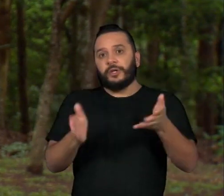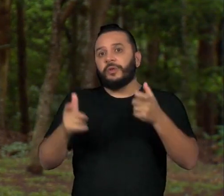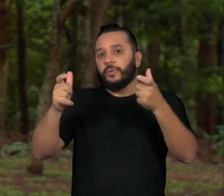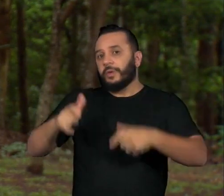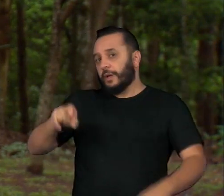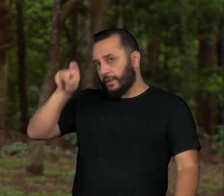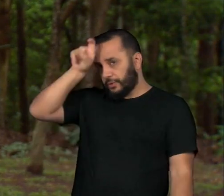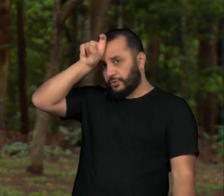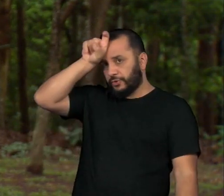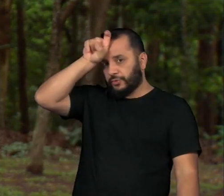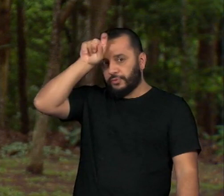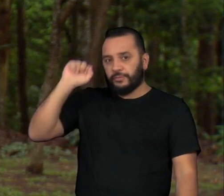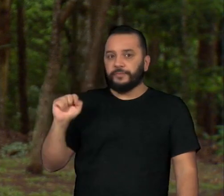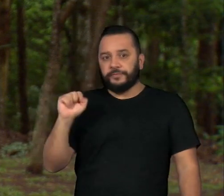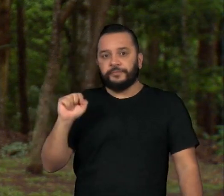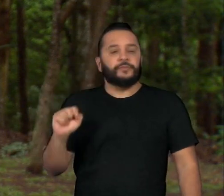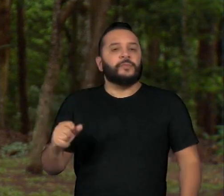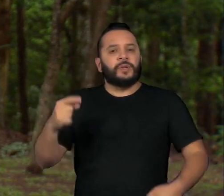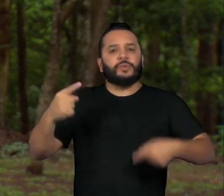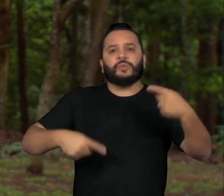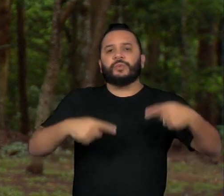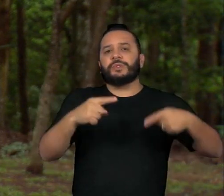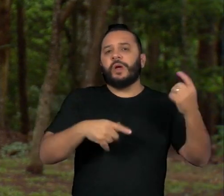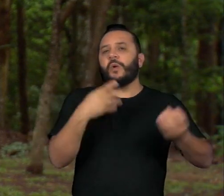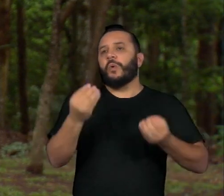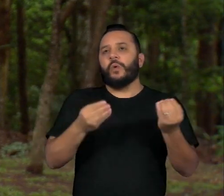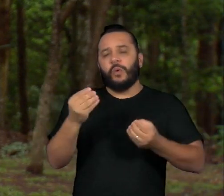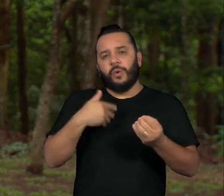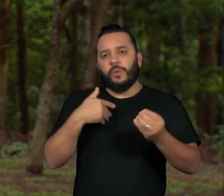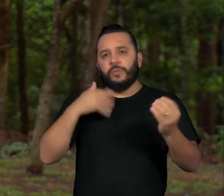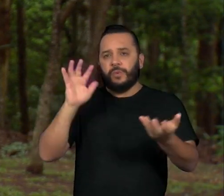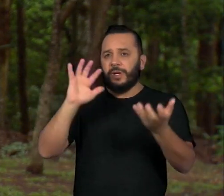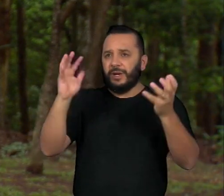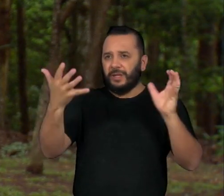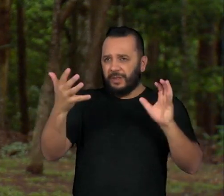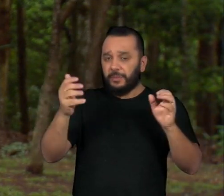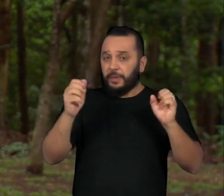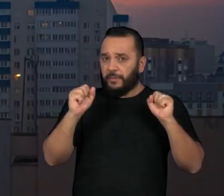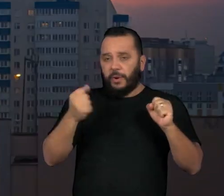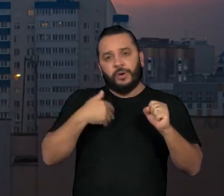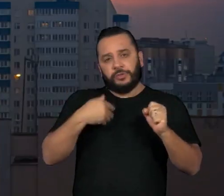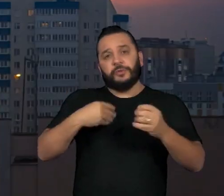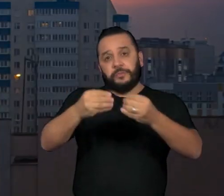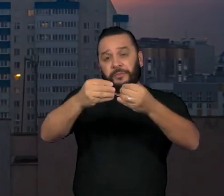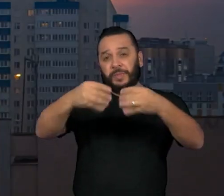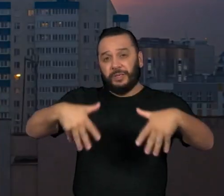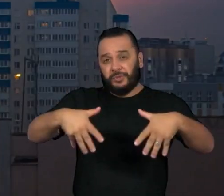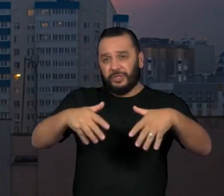Egito. Em discussão está a crise climática que ameaça o futuro da Terra.